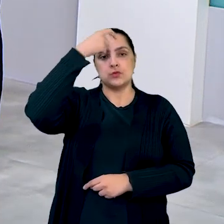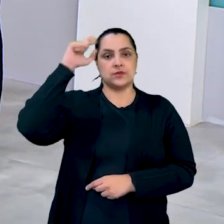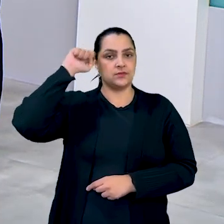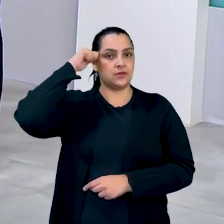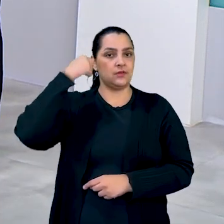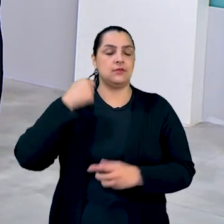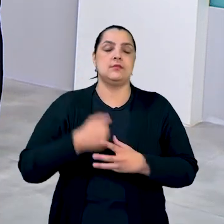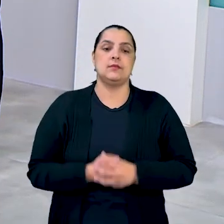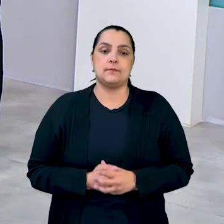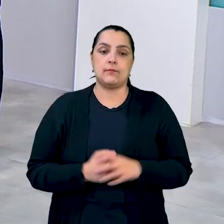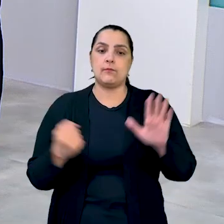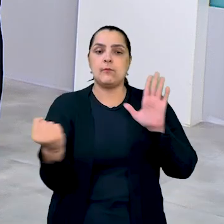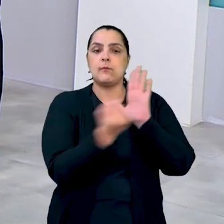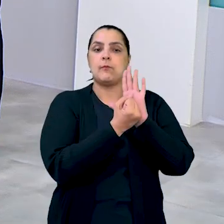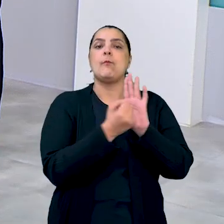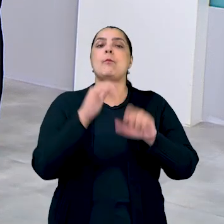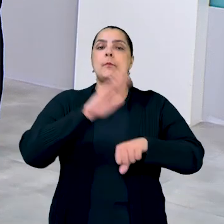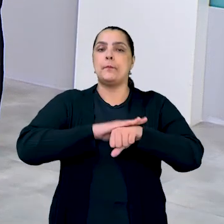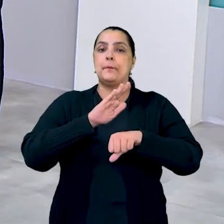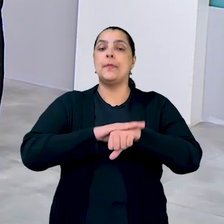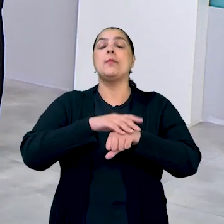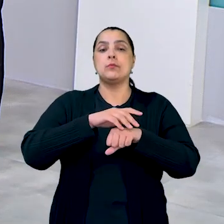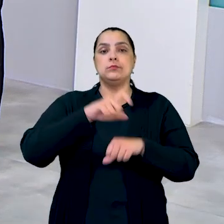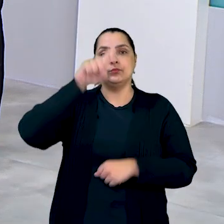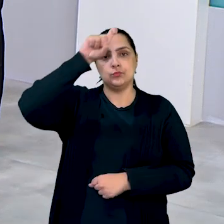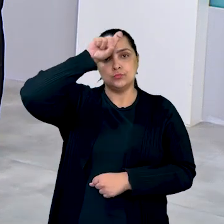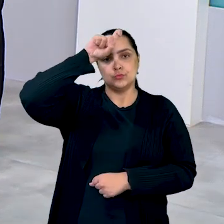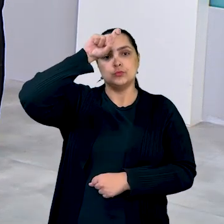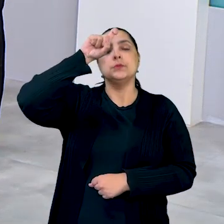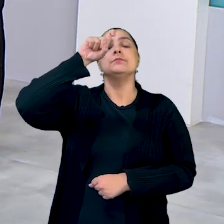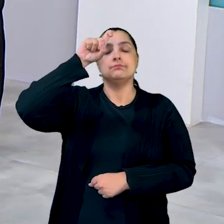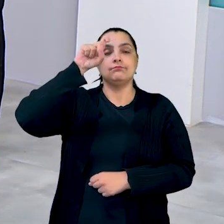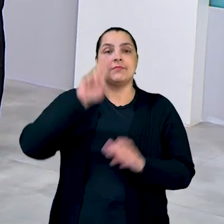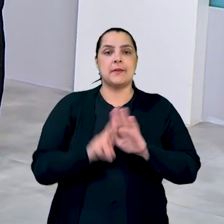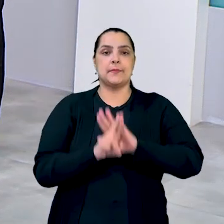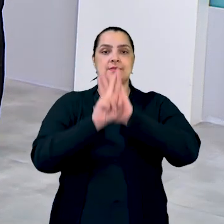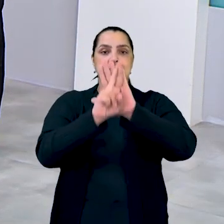Consciência Negra. O marco foi instituído em homenagem a Zumbi dos Palmares, um